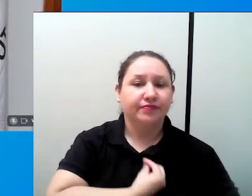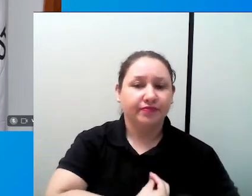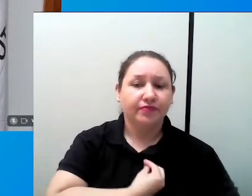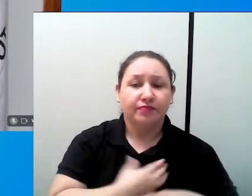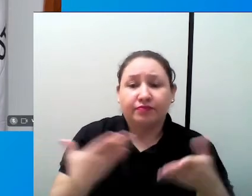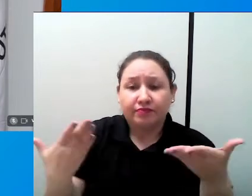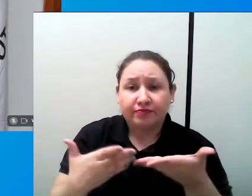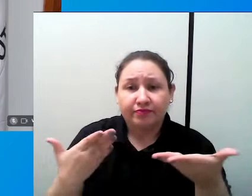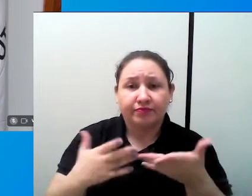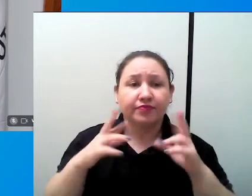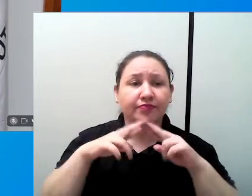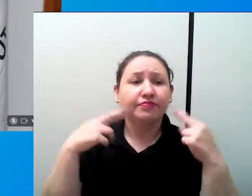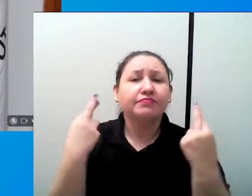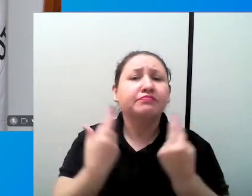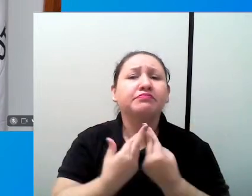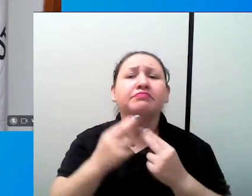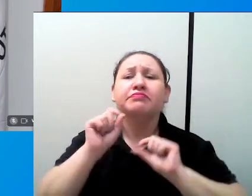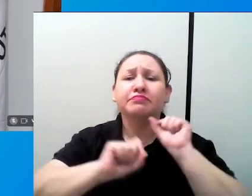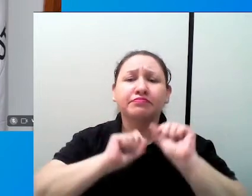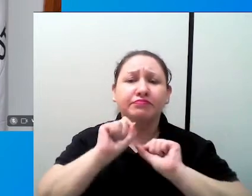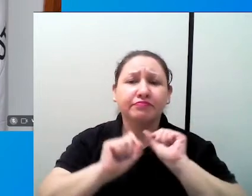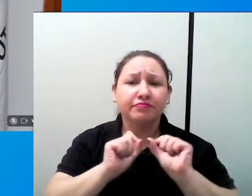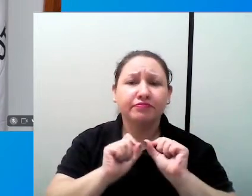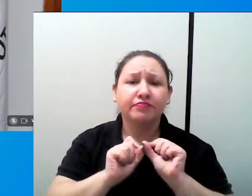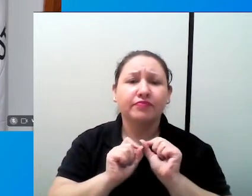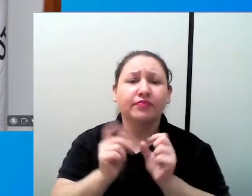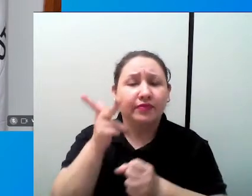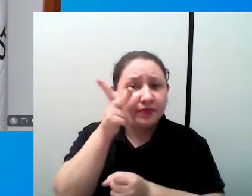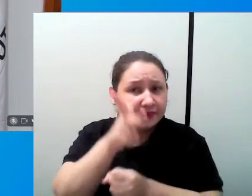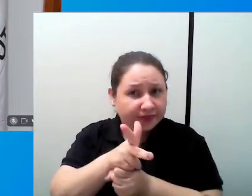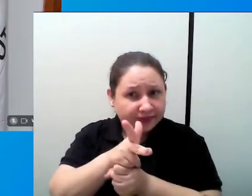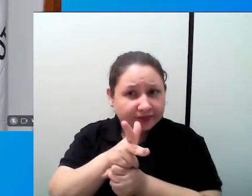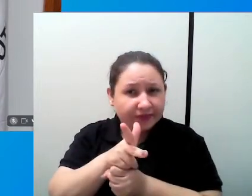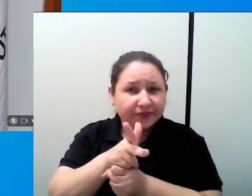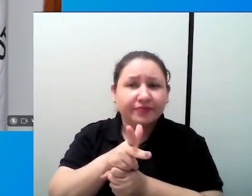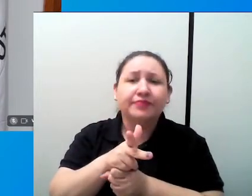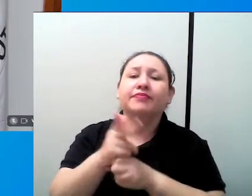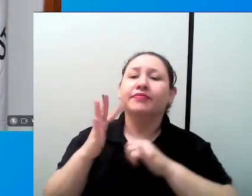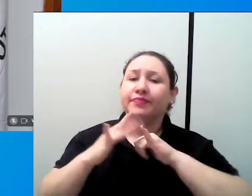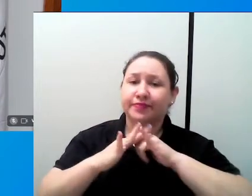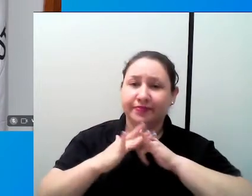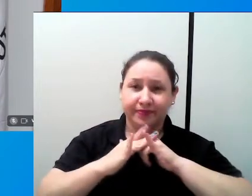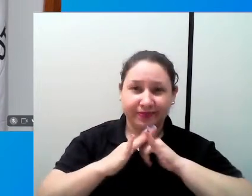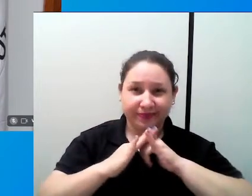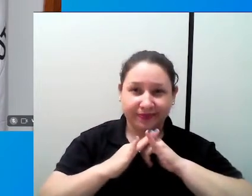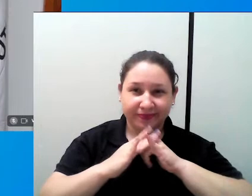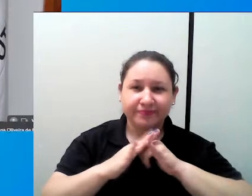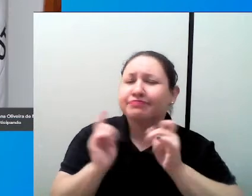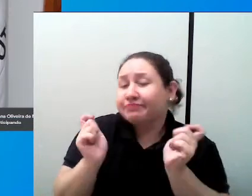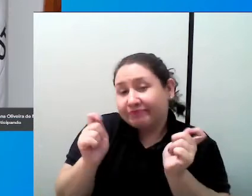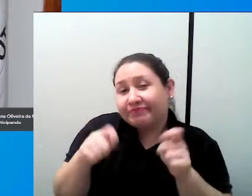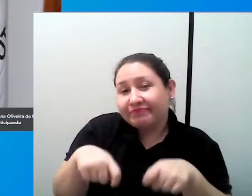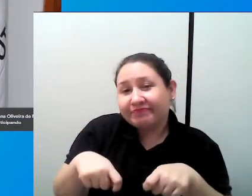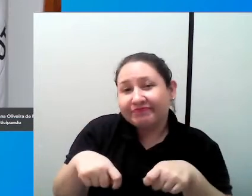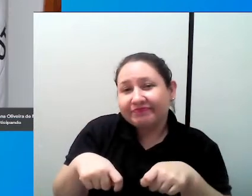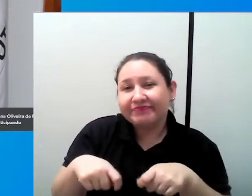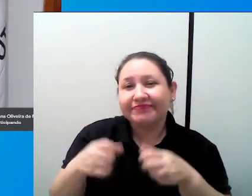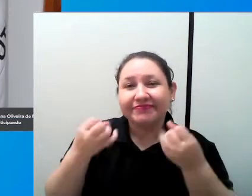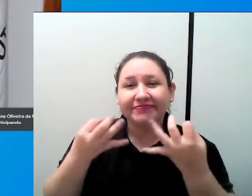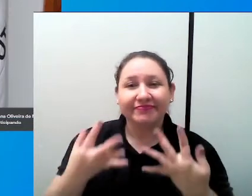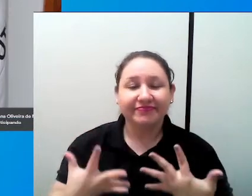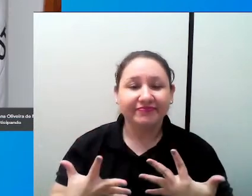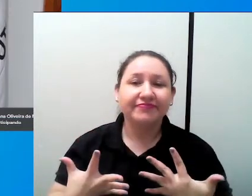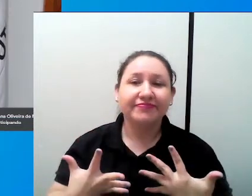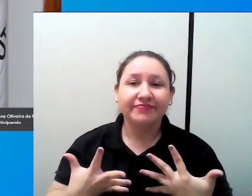como ela vai estar sendo gravada e transmitida no YouTube, né, Fábio? A gente pode se dar o luxo, né,